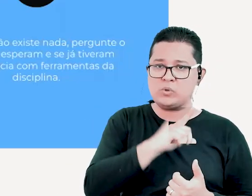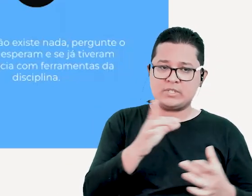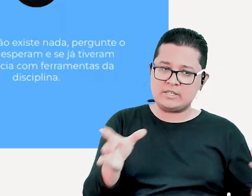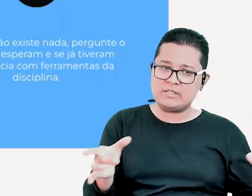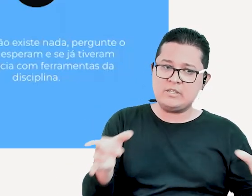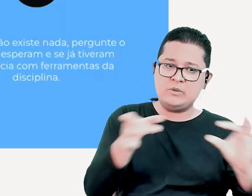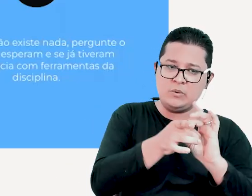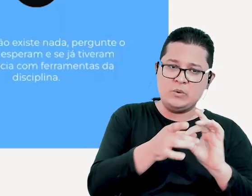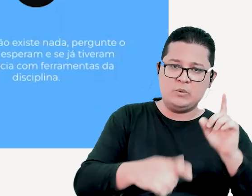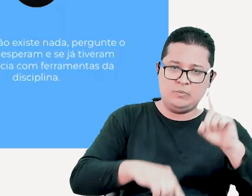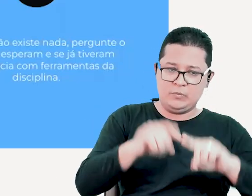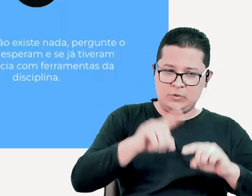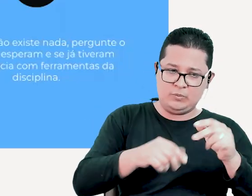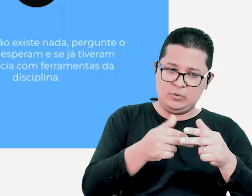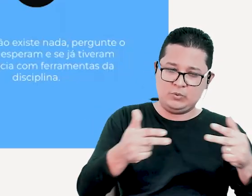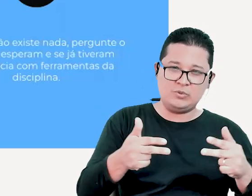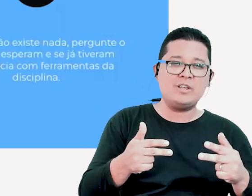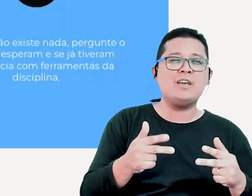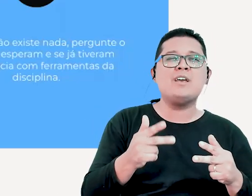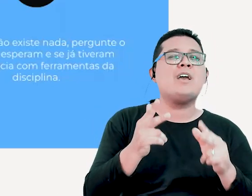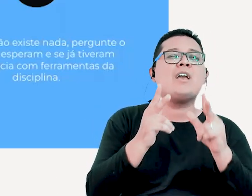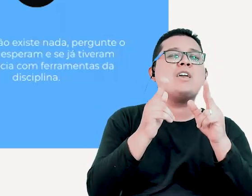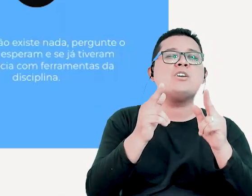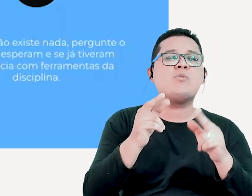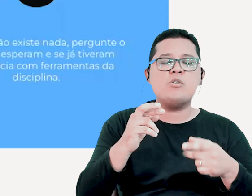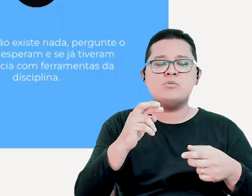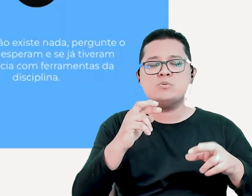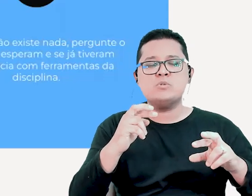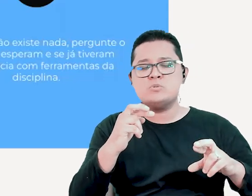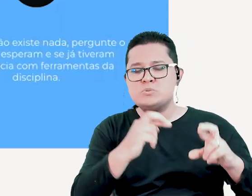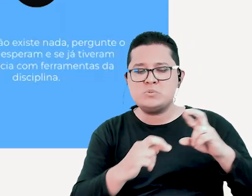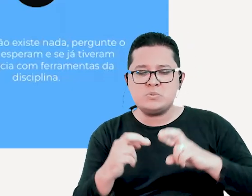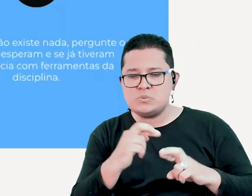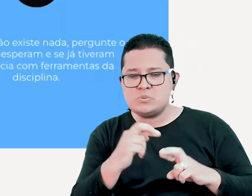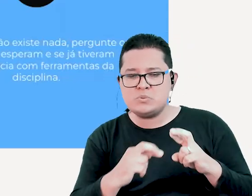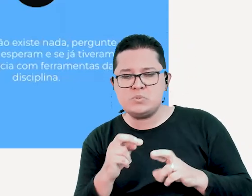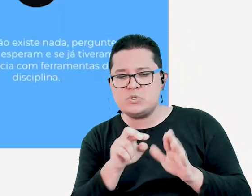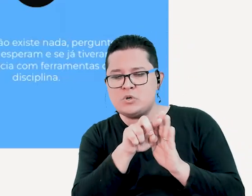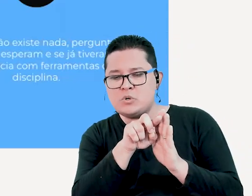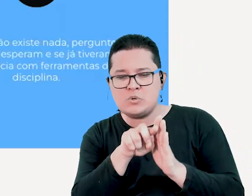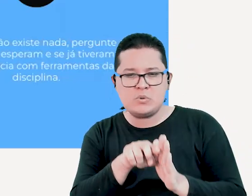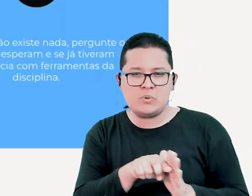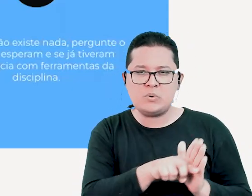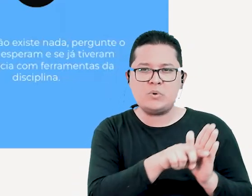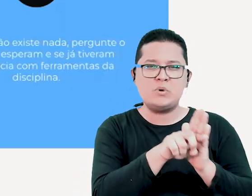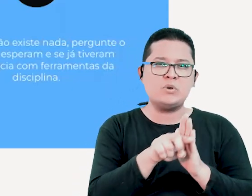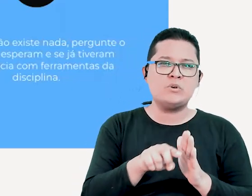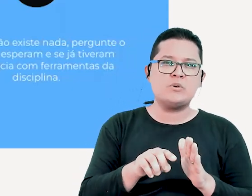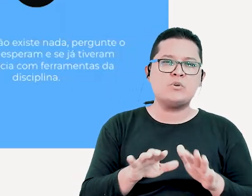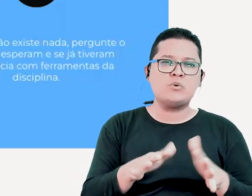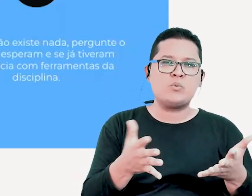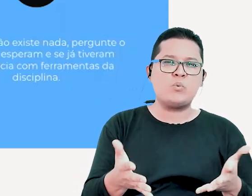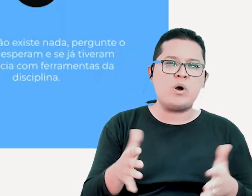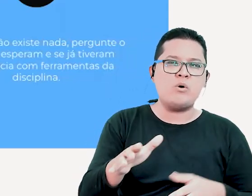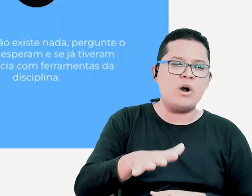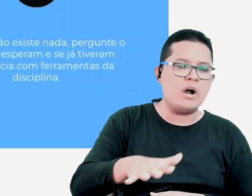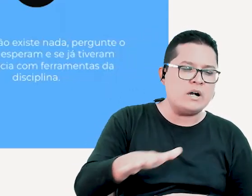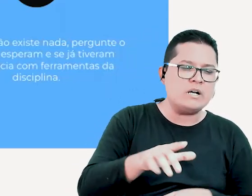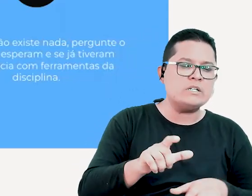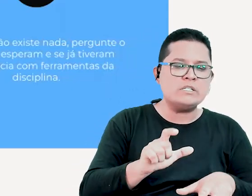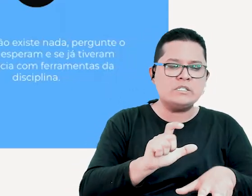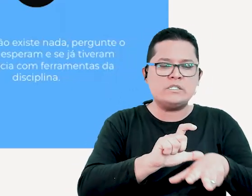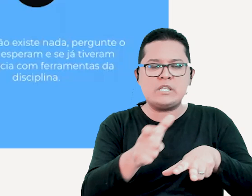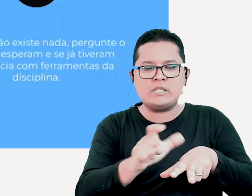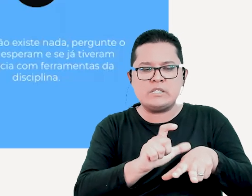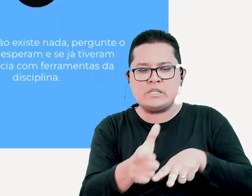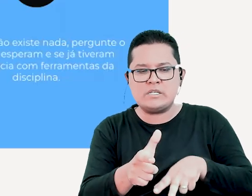esse é o momento de investigar, saber quais são as dificuldades de PDs stakeholders, que pode ser as áreas que usam o conteúdo, né? Que, no